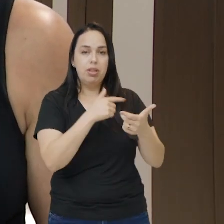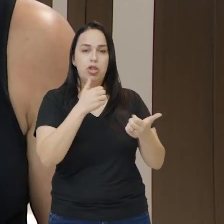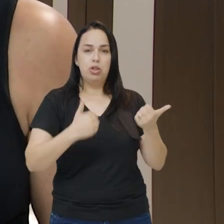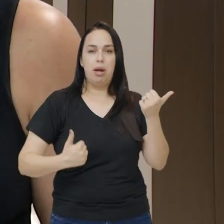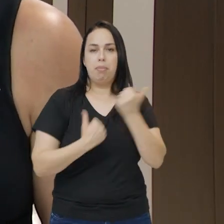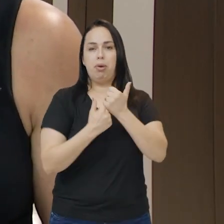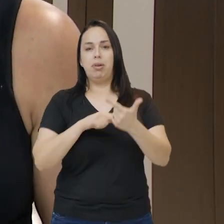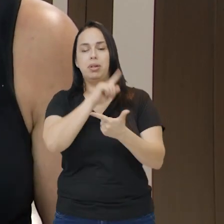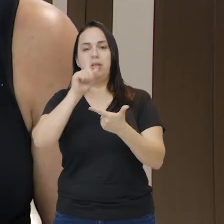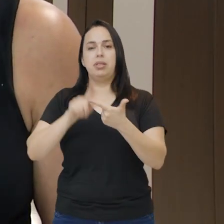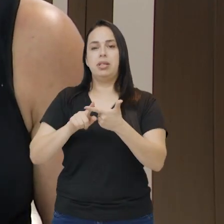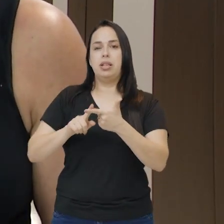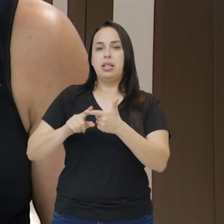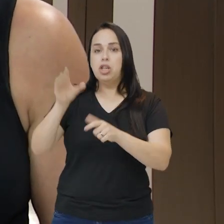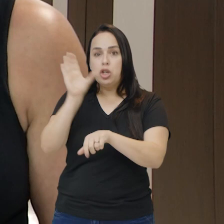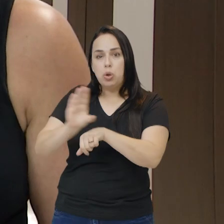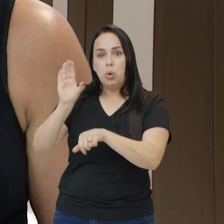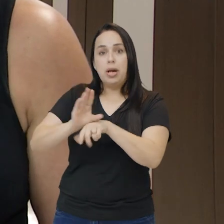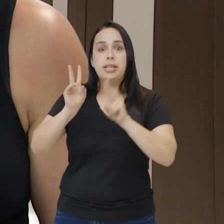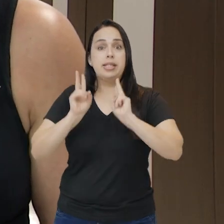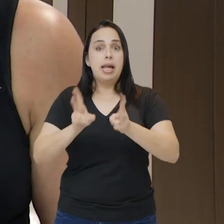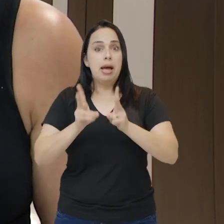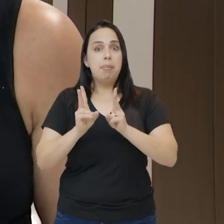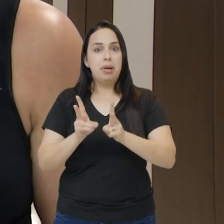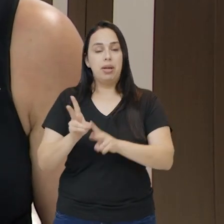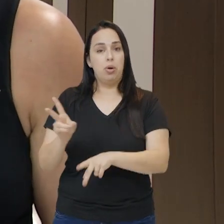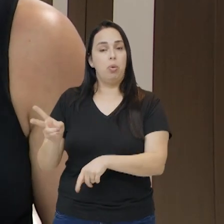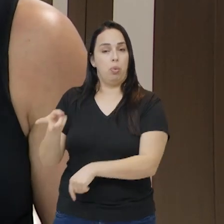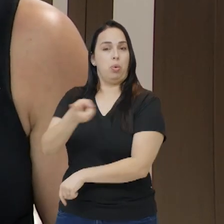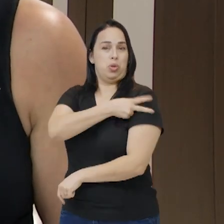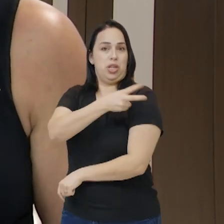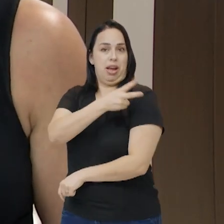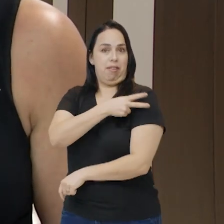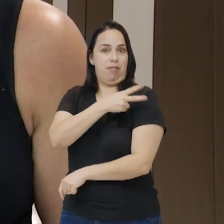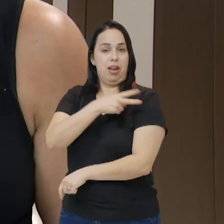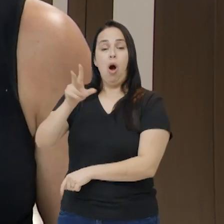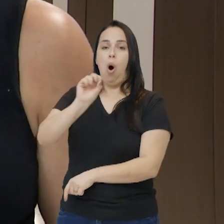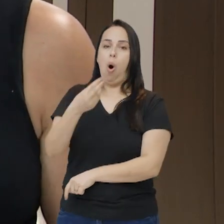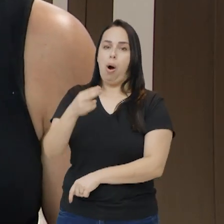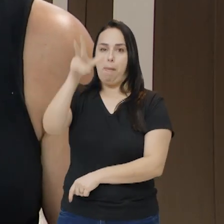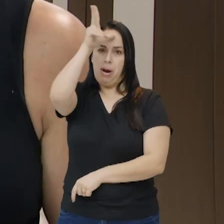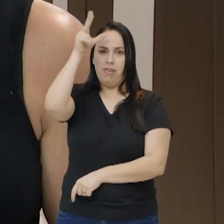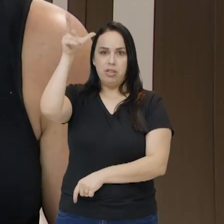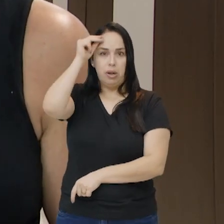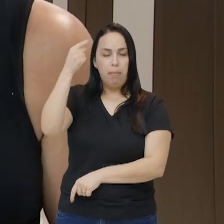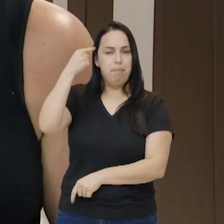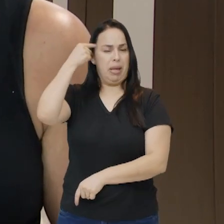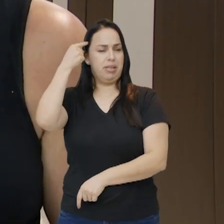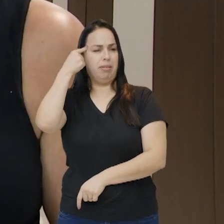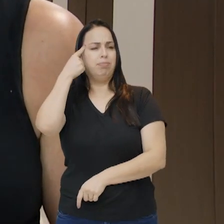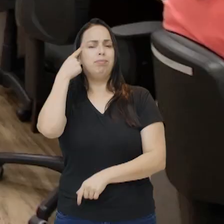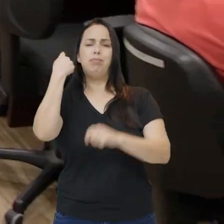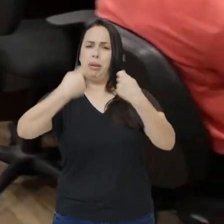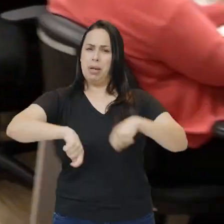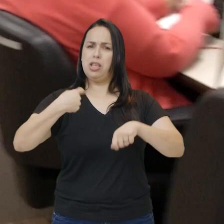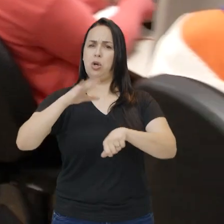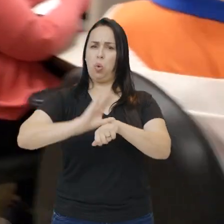as reciclagens, os treinamentos internos, eles são aplicados sempre que a gestão e a própria prefeitura vê